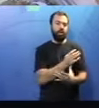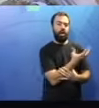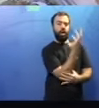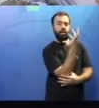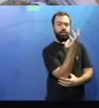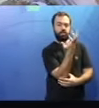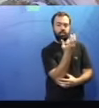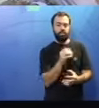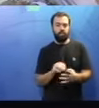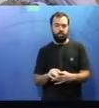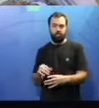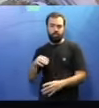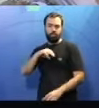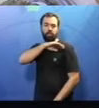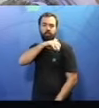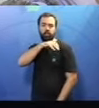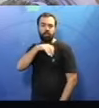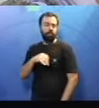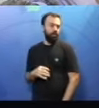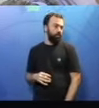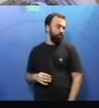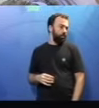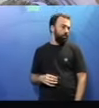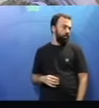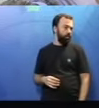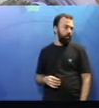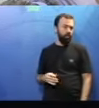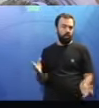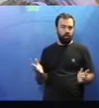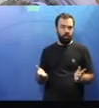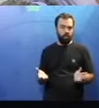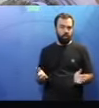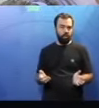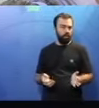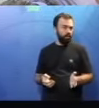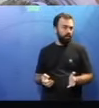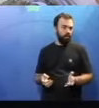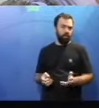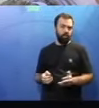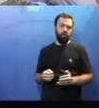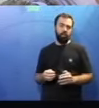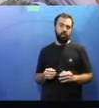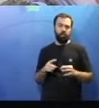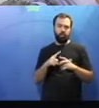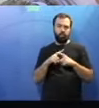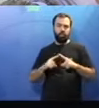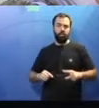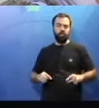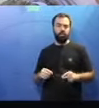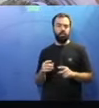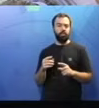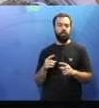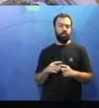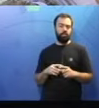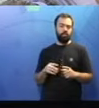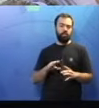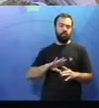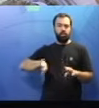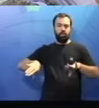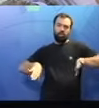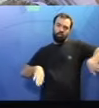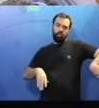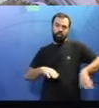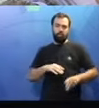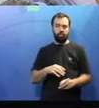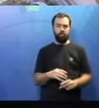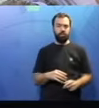e animais. Bom, a partir do conhecimento que nós temos hoje, é um sistema de classificação muito simples, porque deixa de fora